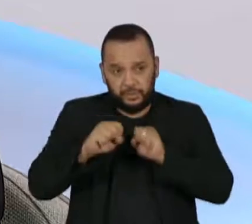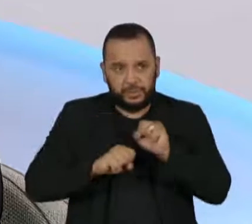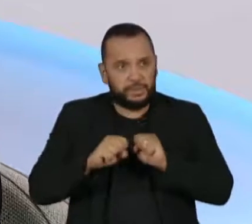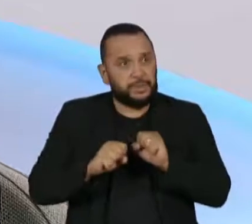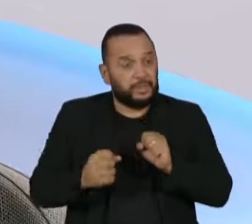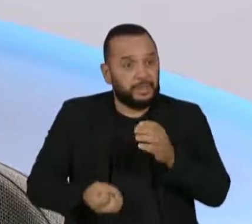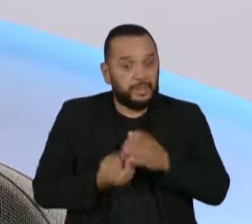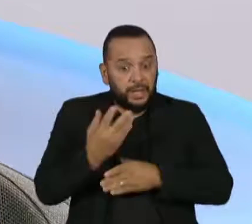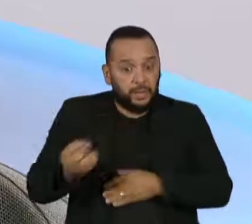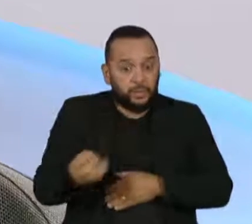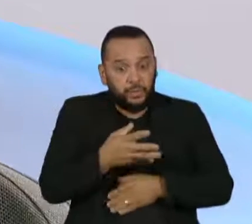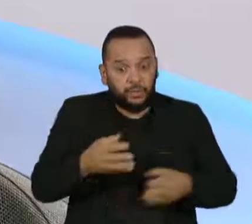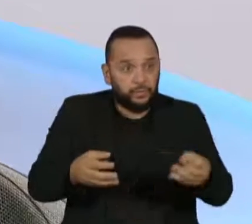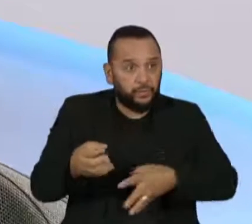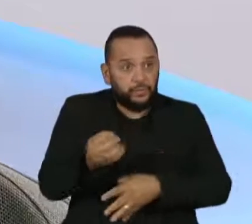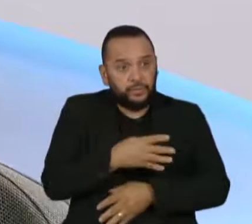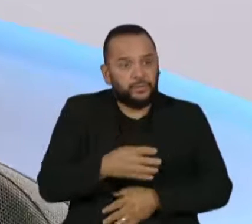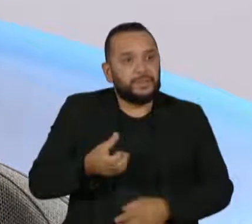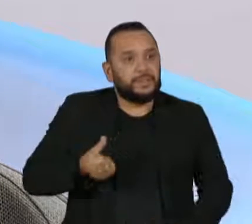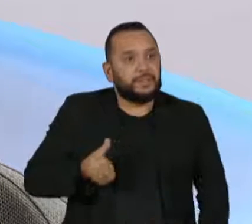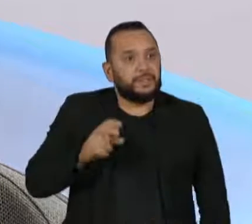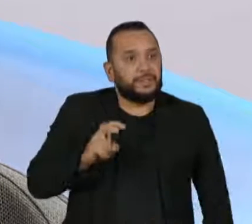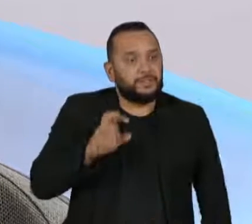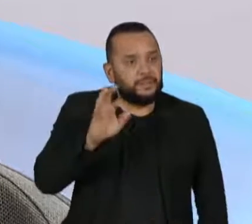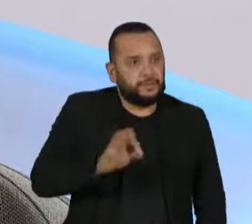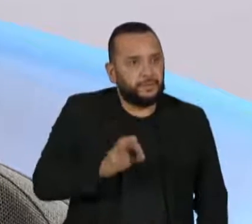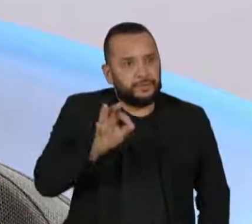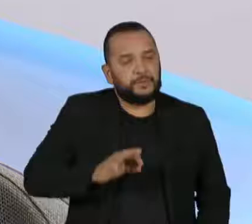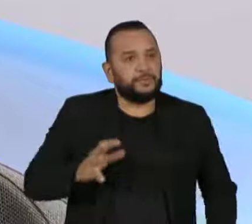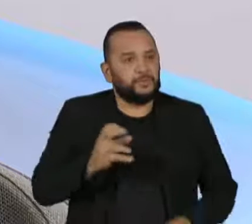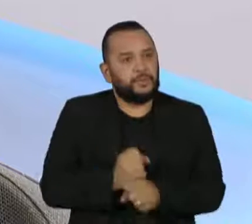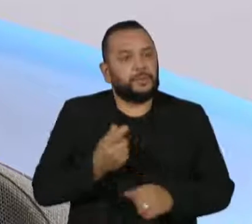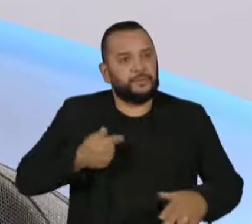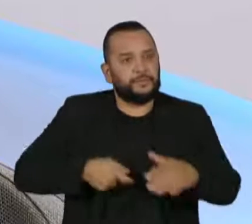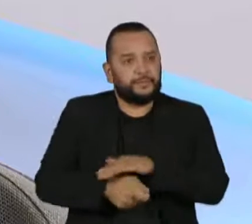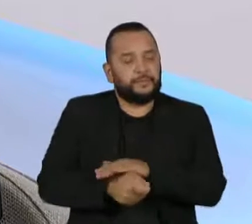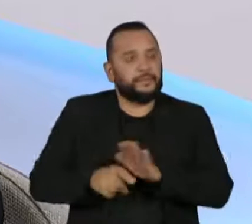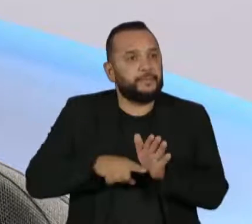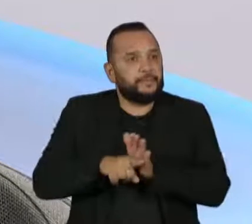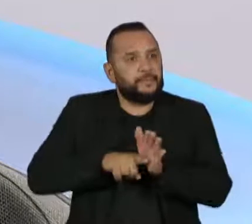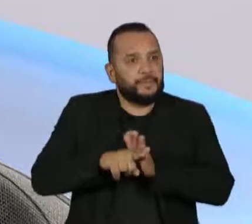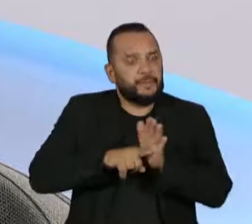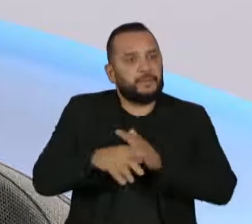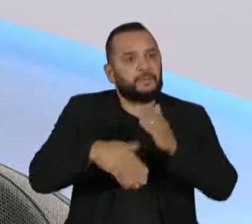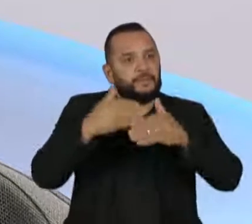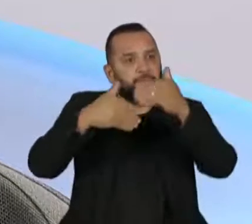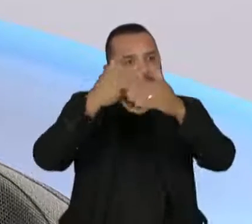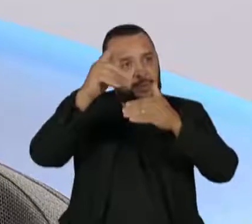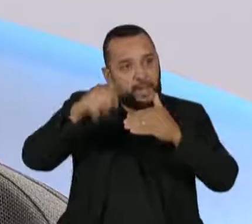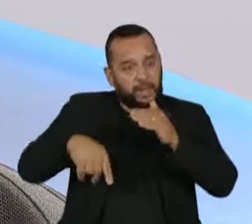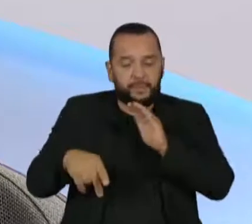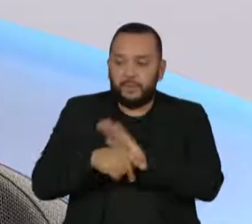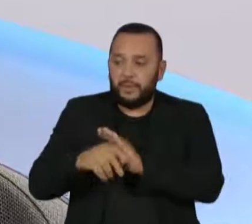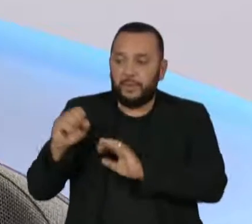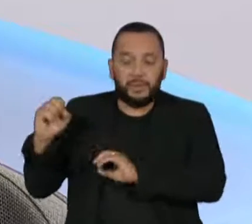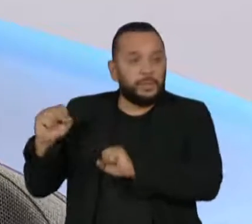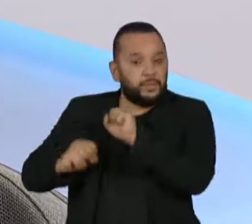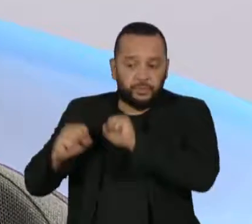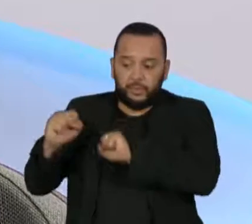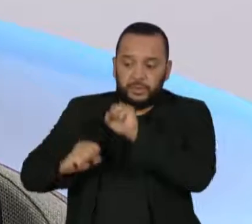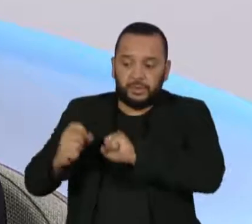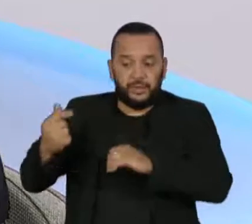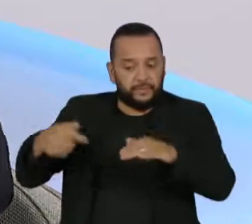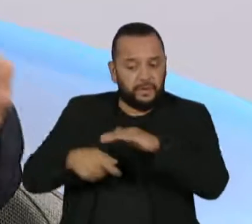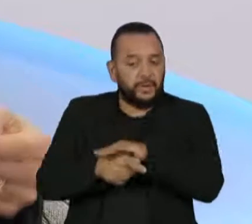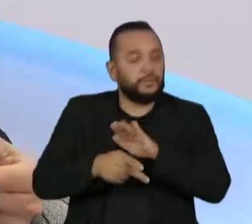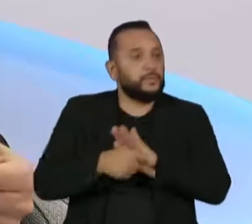indústria. 65% do total de investimento em pesquisa e desenvolvimento no Brasil é feito pela indústria de transformação. Então, essas linhas